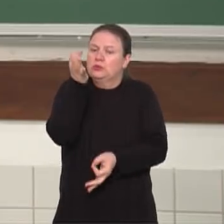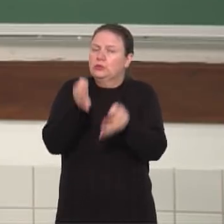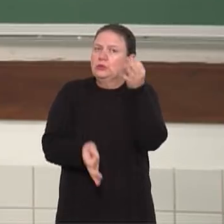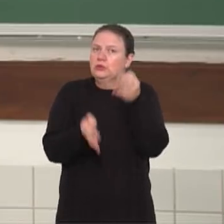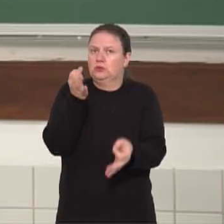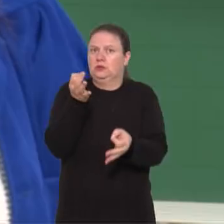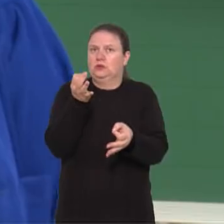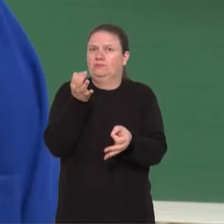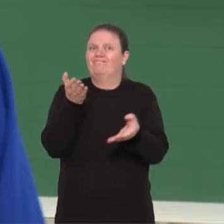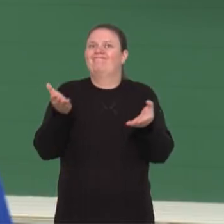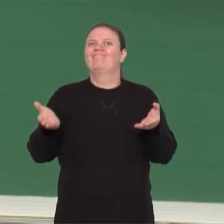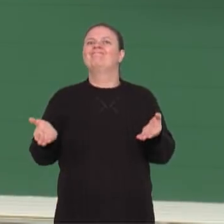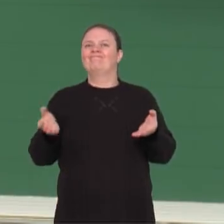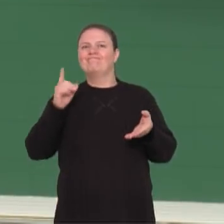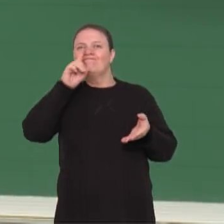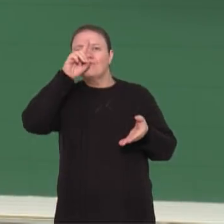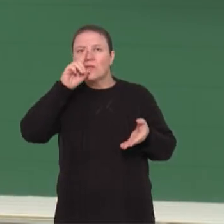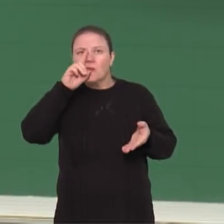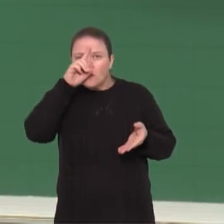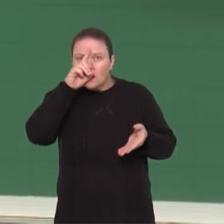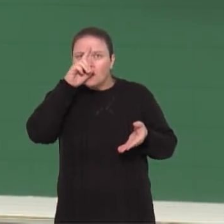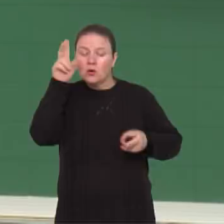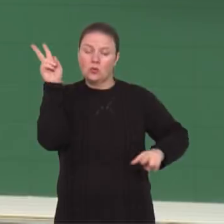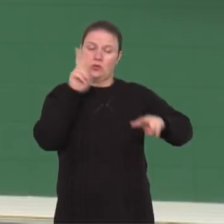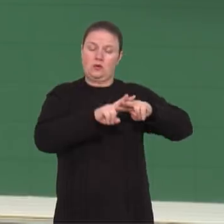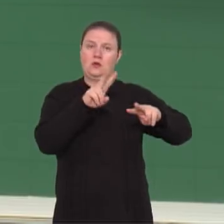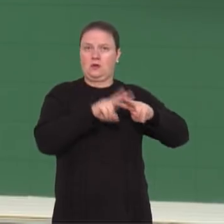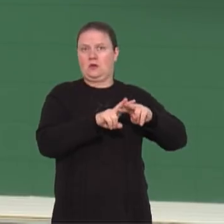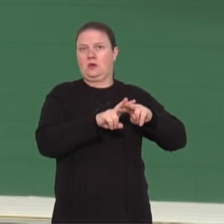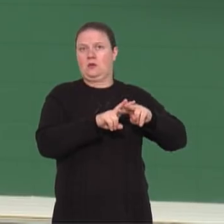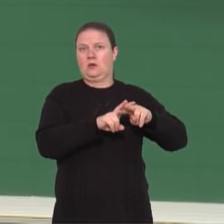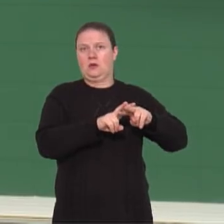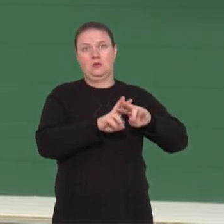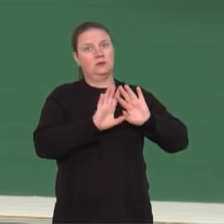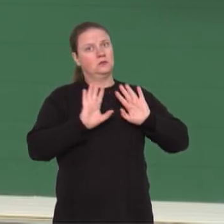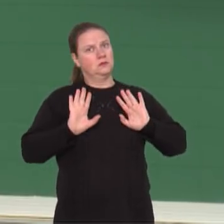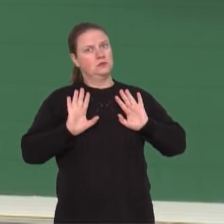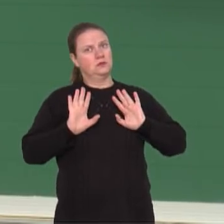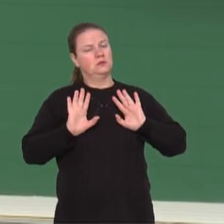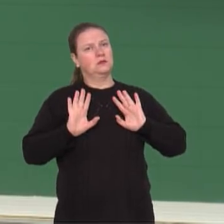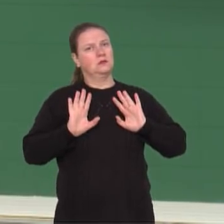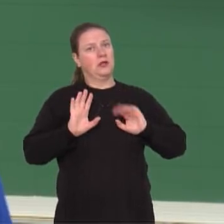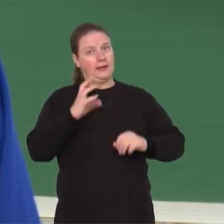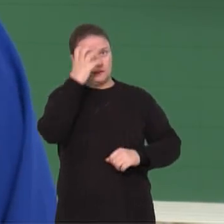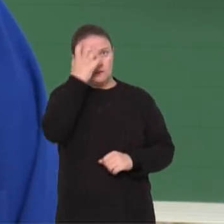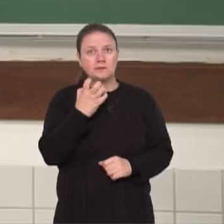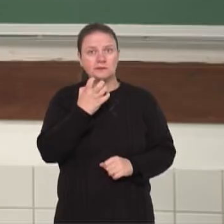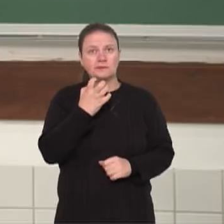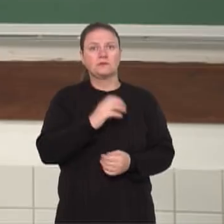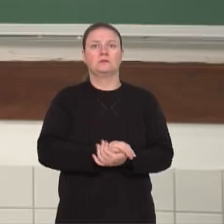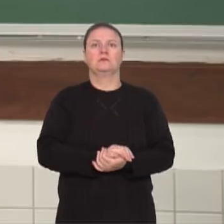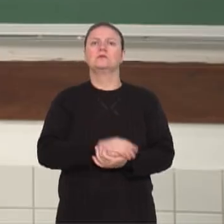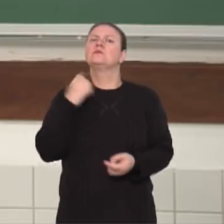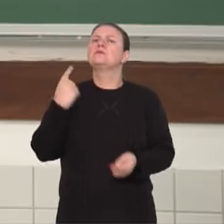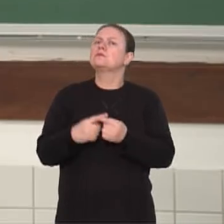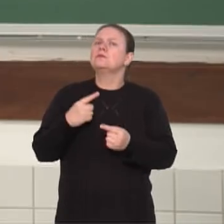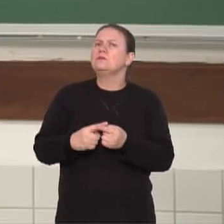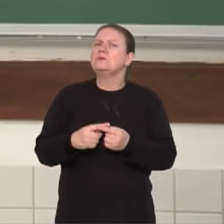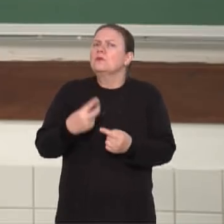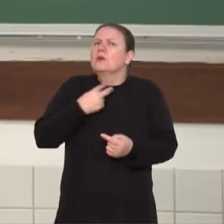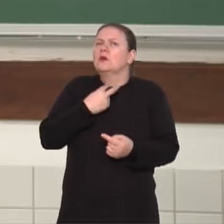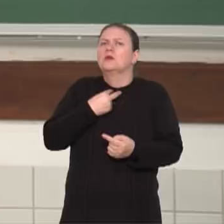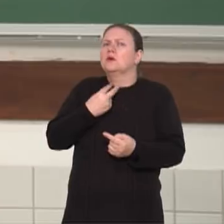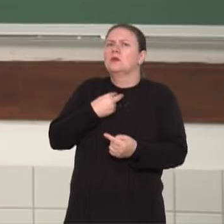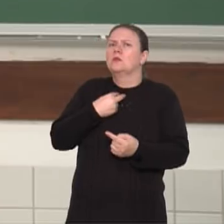não estar respondendo um processo e incorrer numa possibilidade de pegar uma medida socioeducativa. Por quê? Porque a gente não